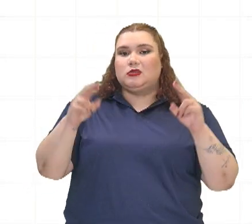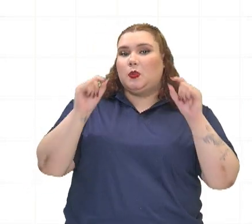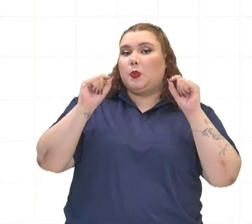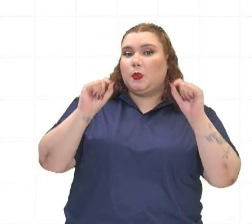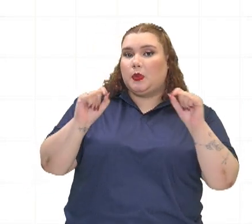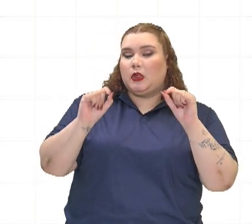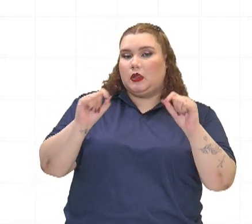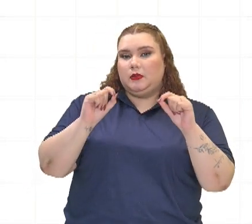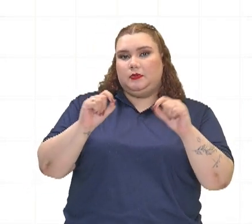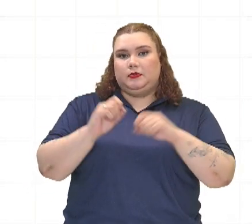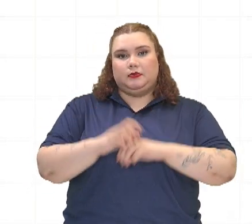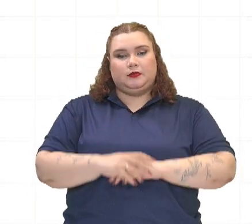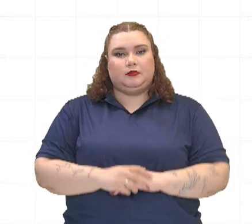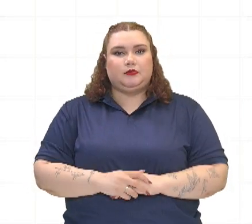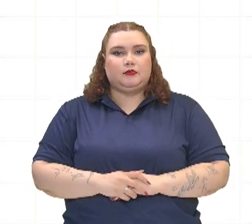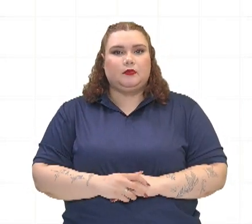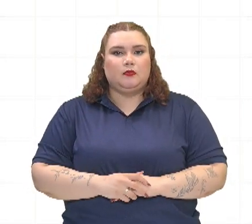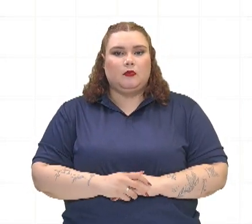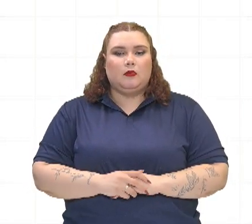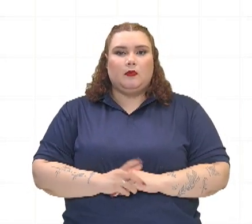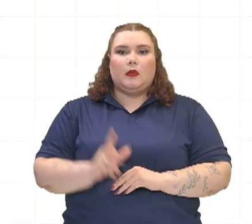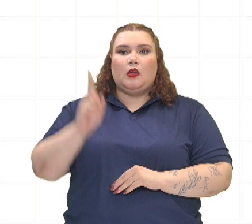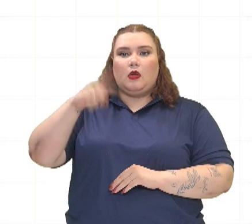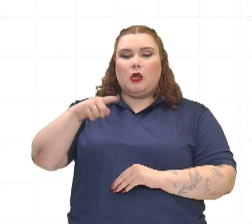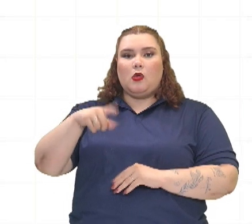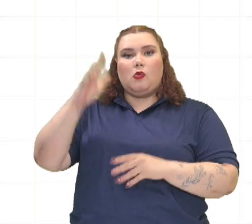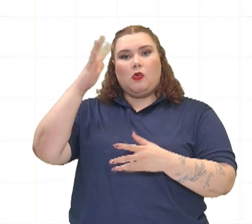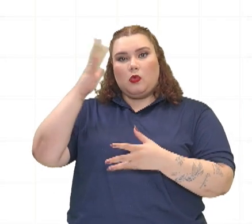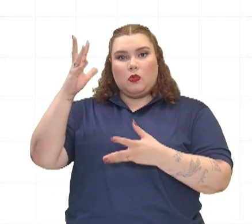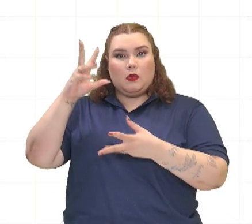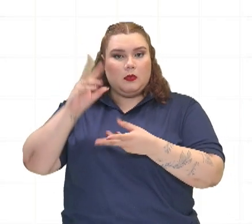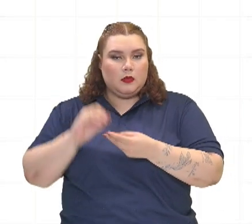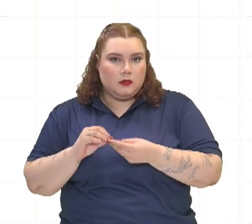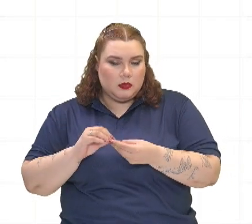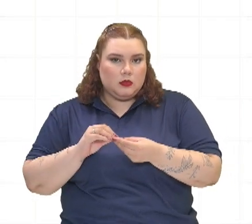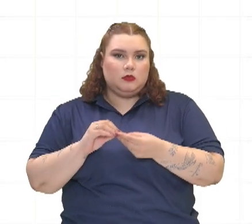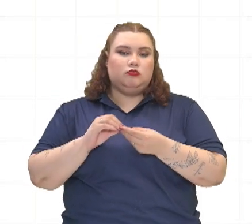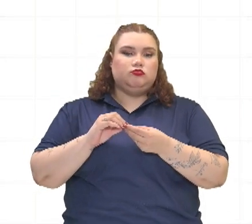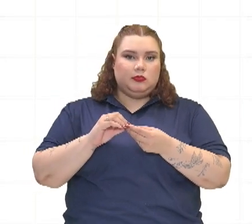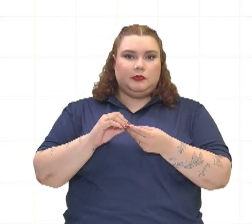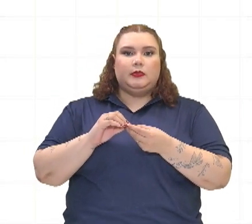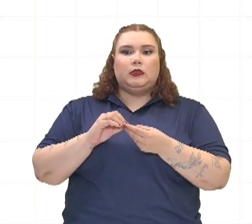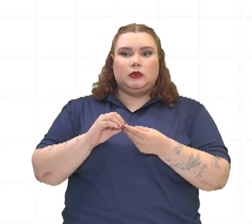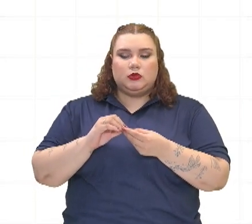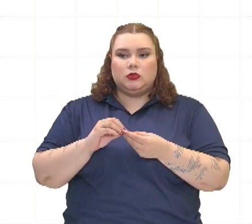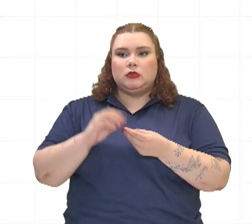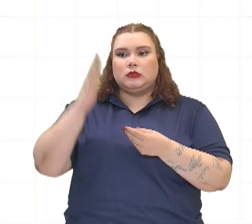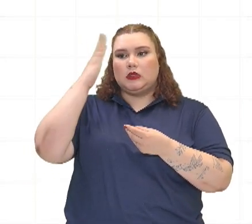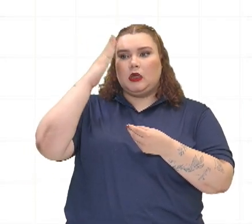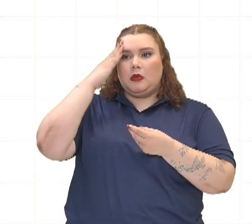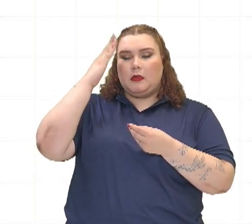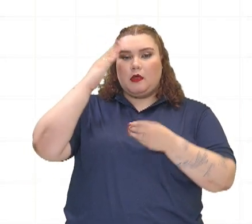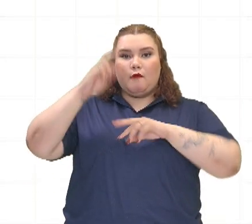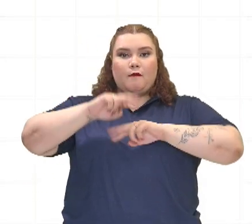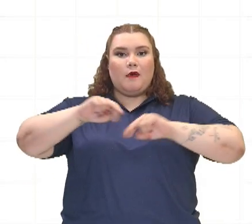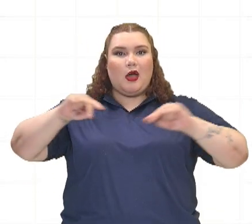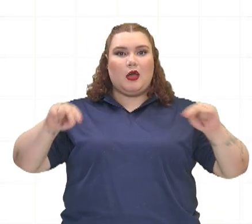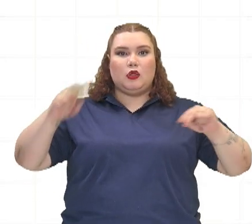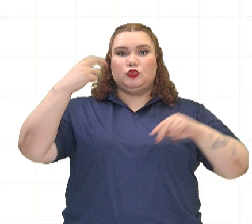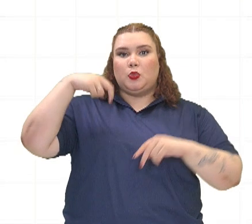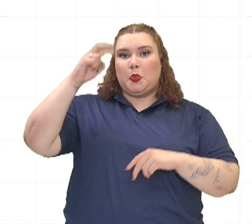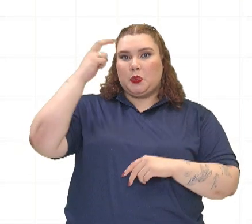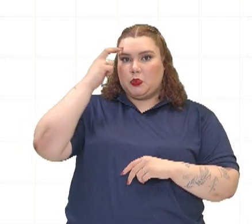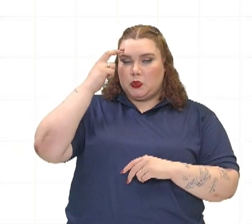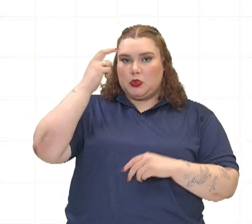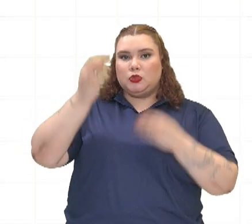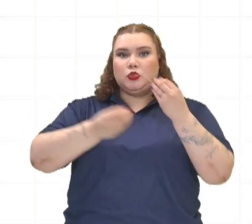justamente ali na compreensão de entender as diferentes culturas e como